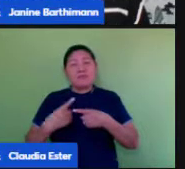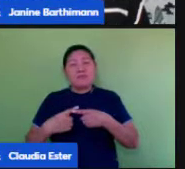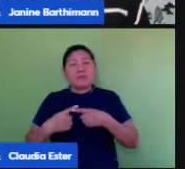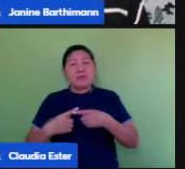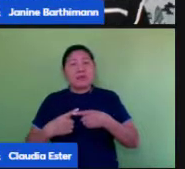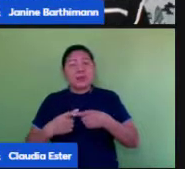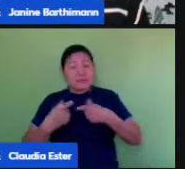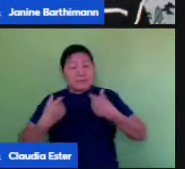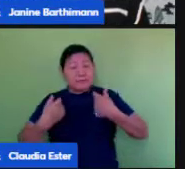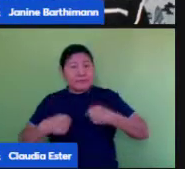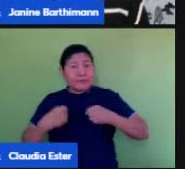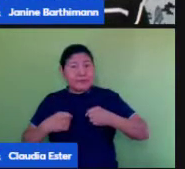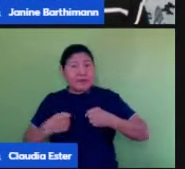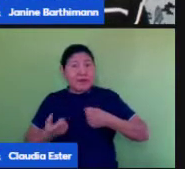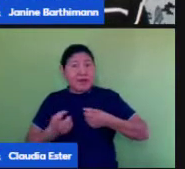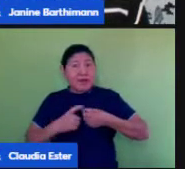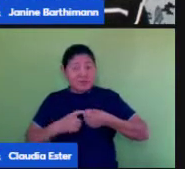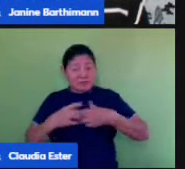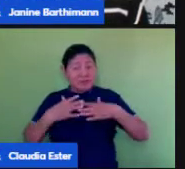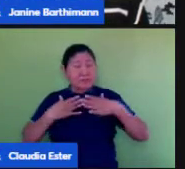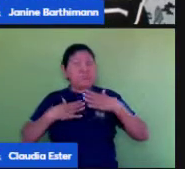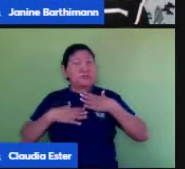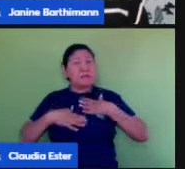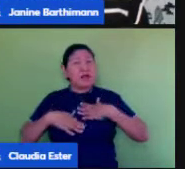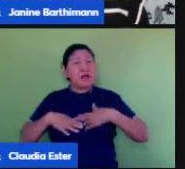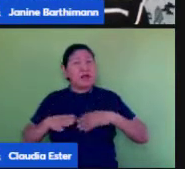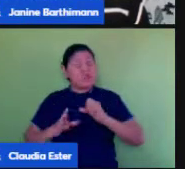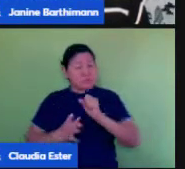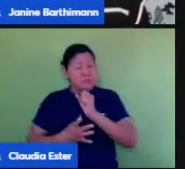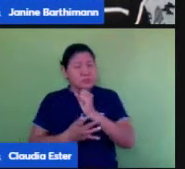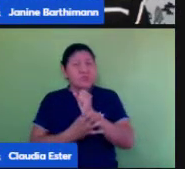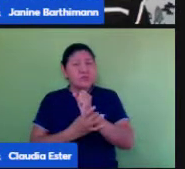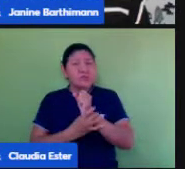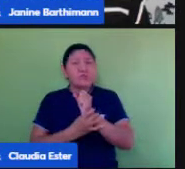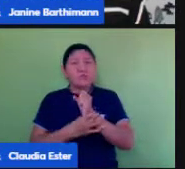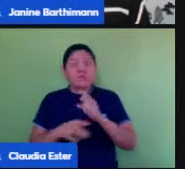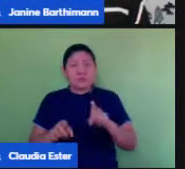a segurança, a saúde era o grande objetivo.